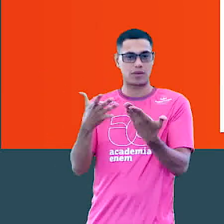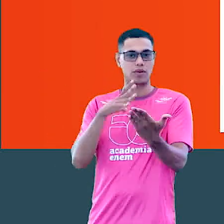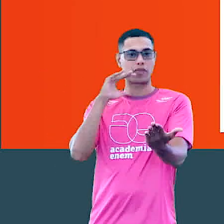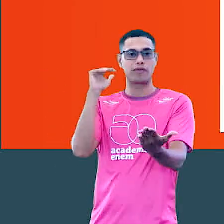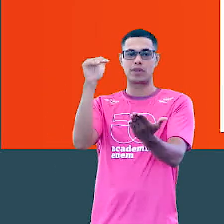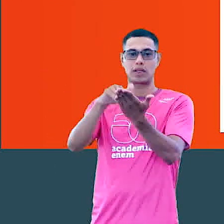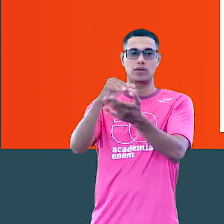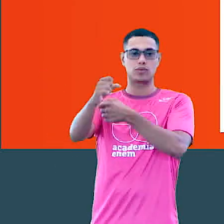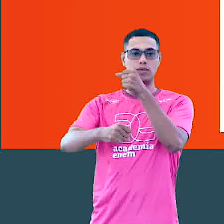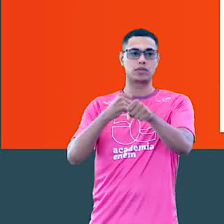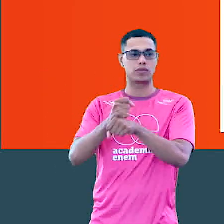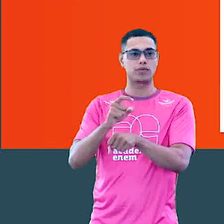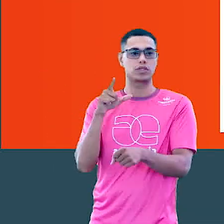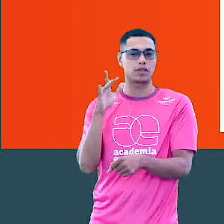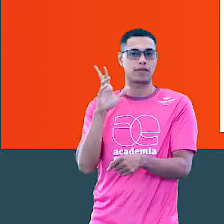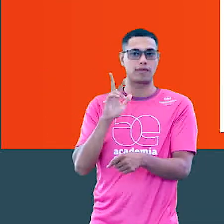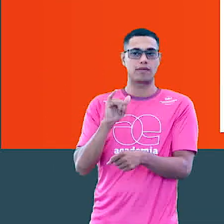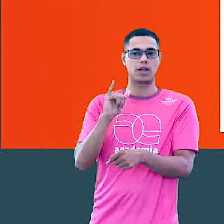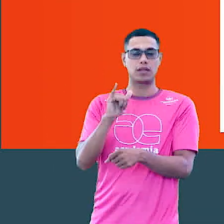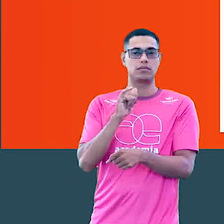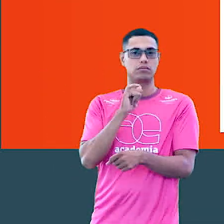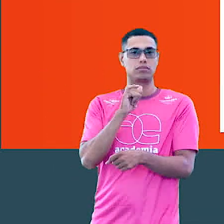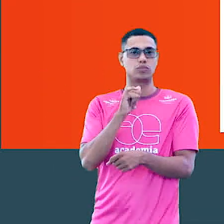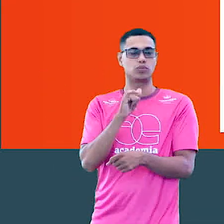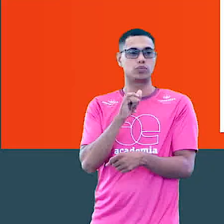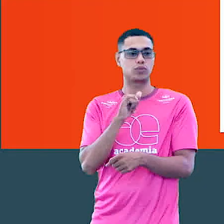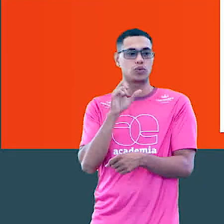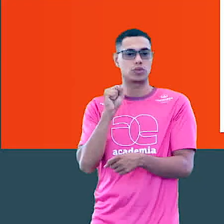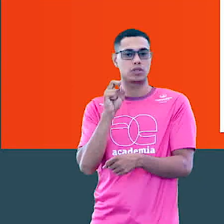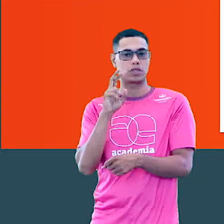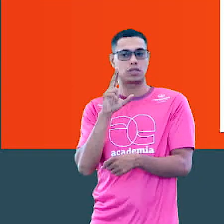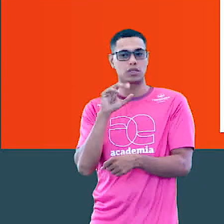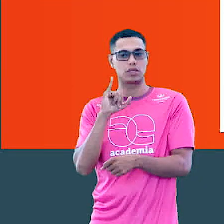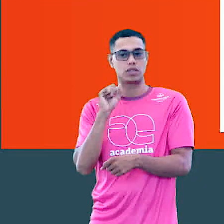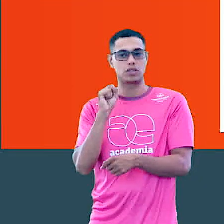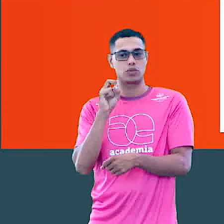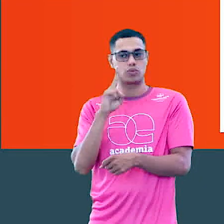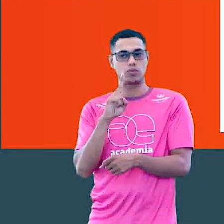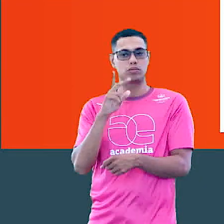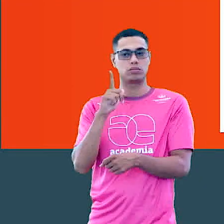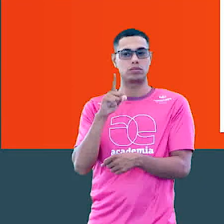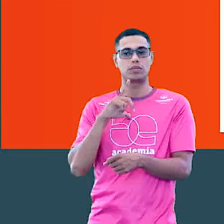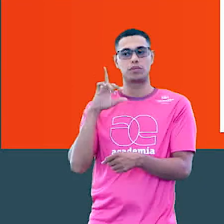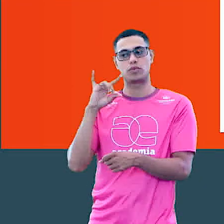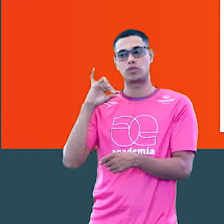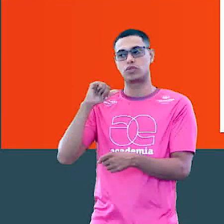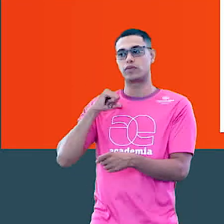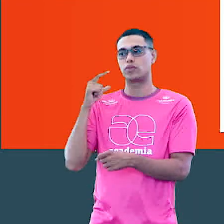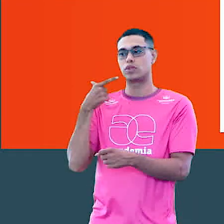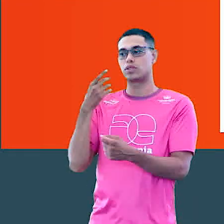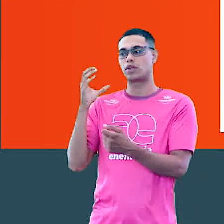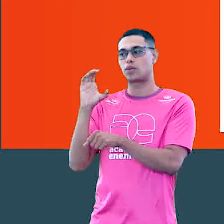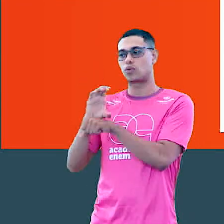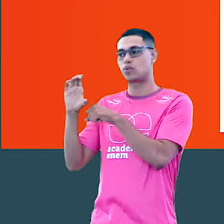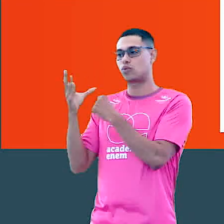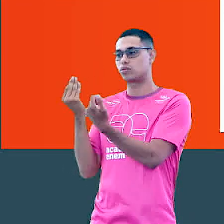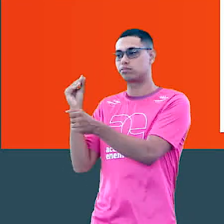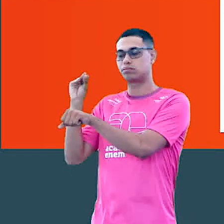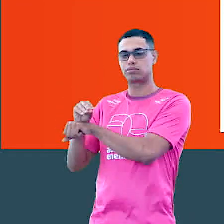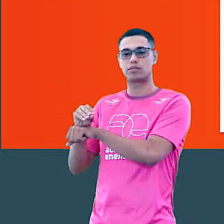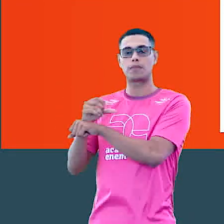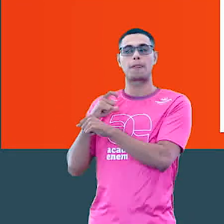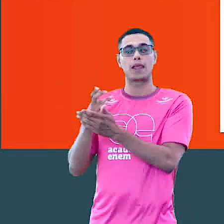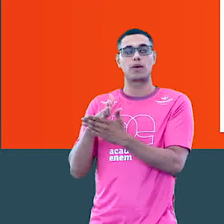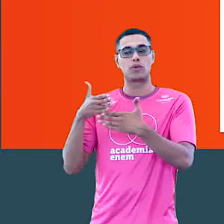tiver a sua média, você vai acessar o SISU. No primeiro dia, você coloca um curso, vê como é que foi, como é que você está, em